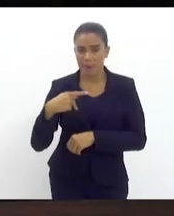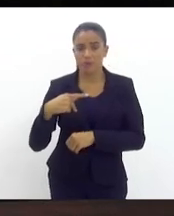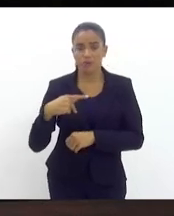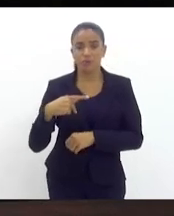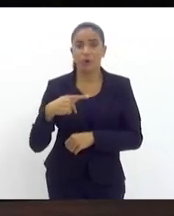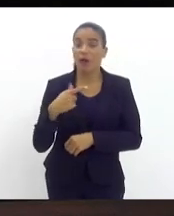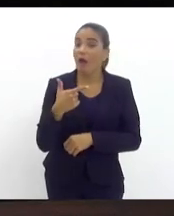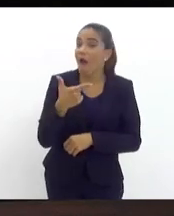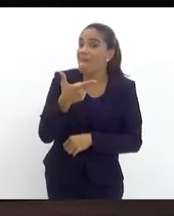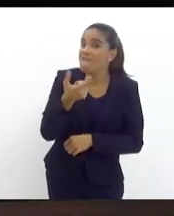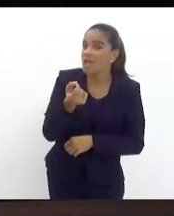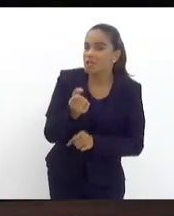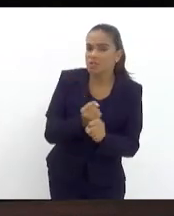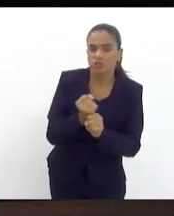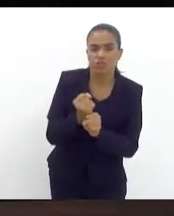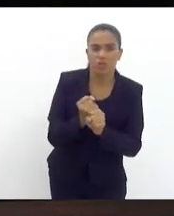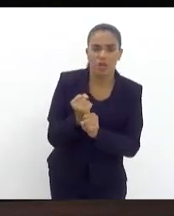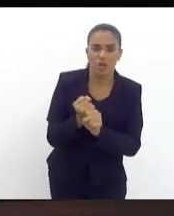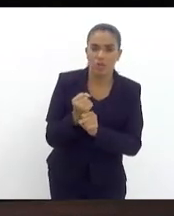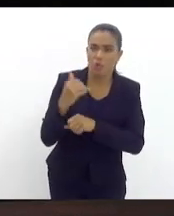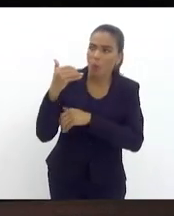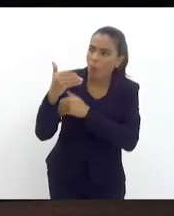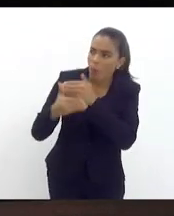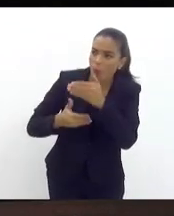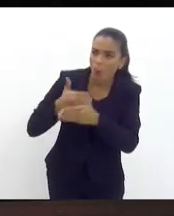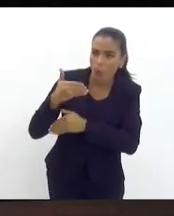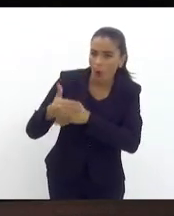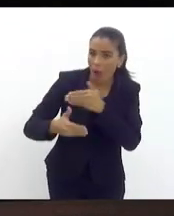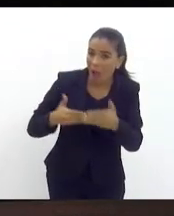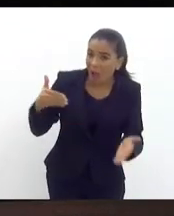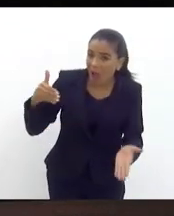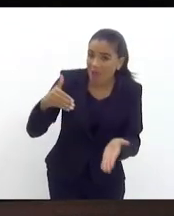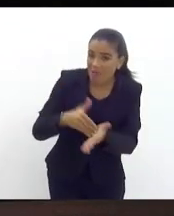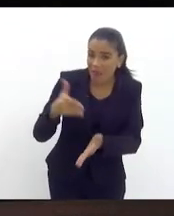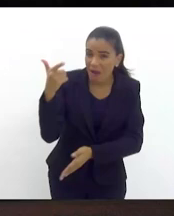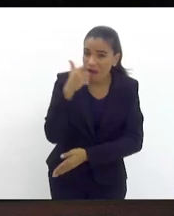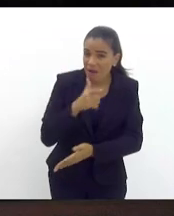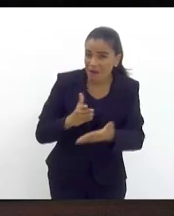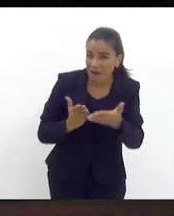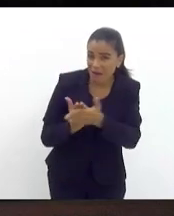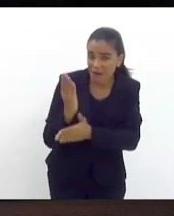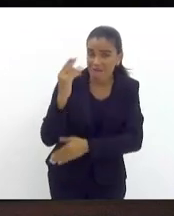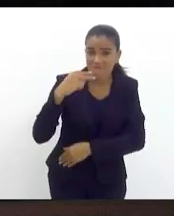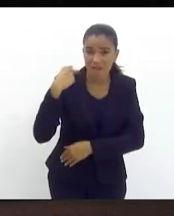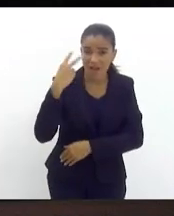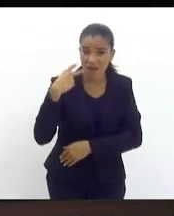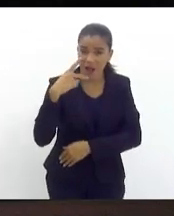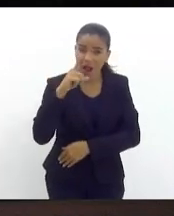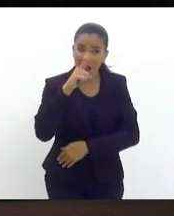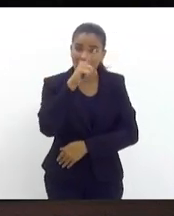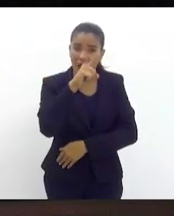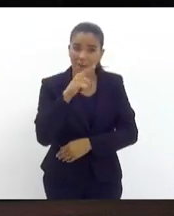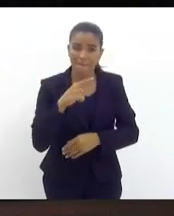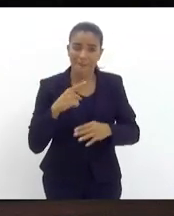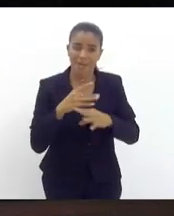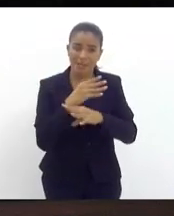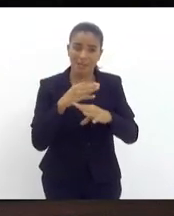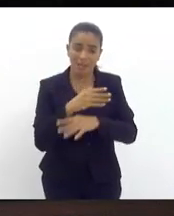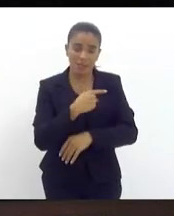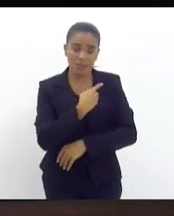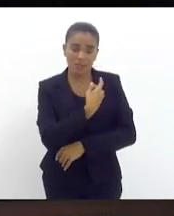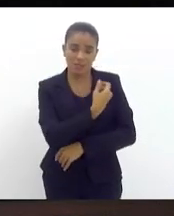20 anos porque até ser vereador em 2012 na minha cidade de São João de Meriti